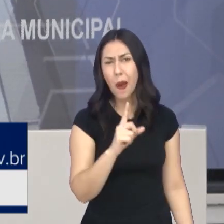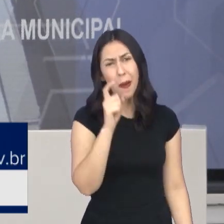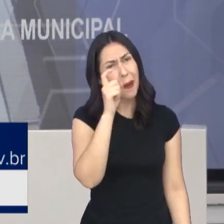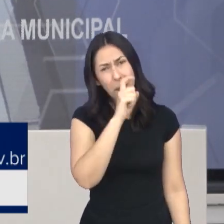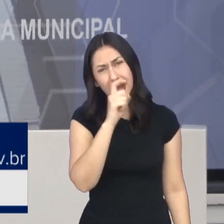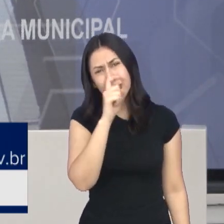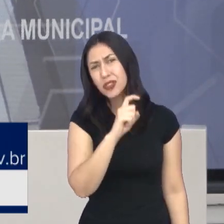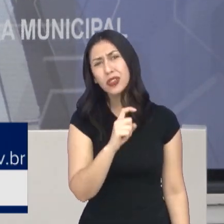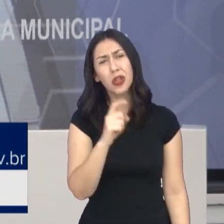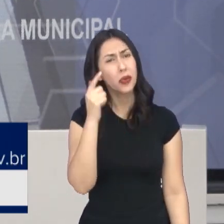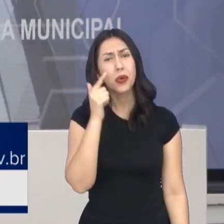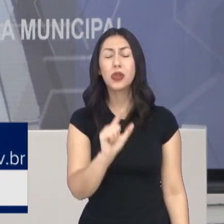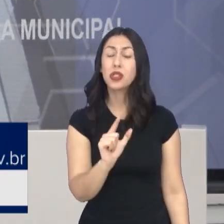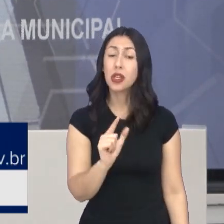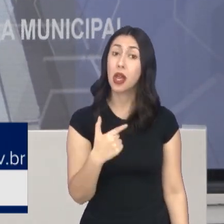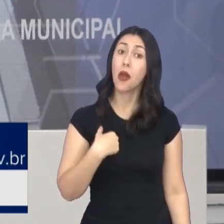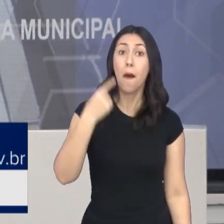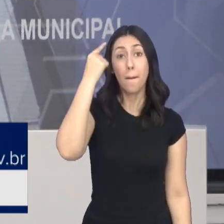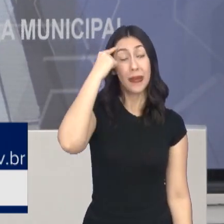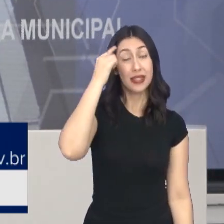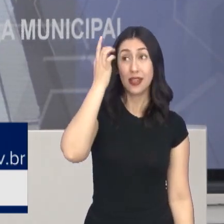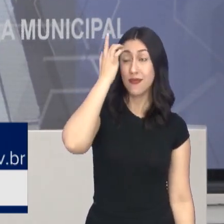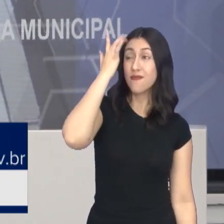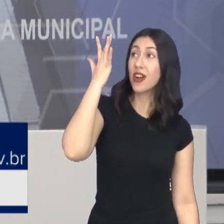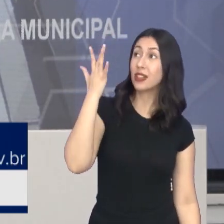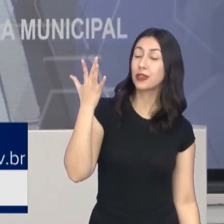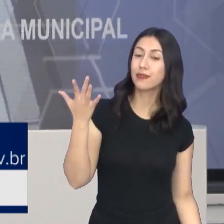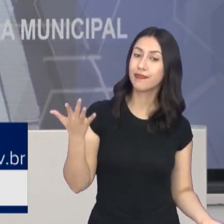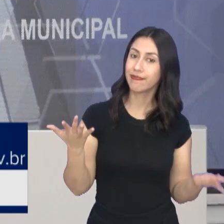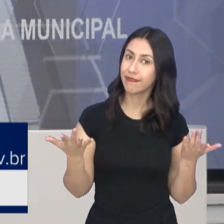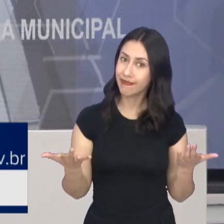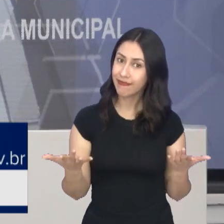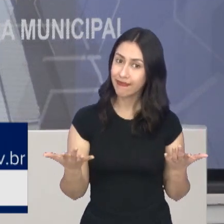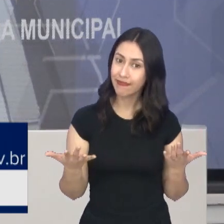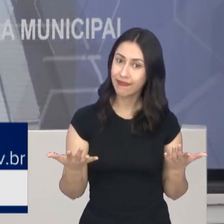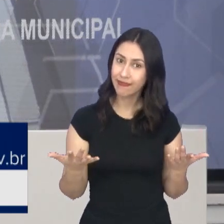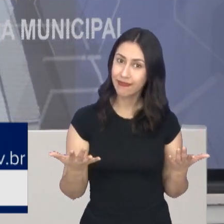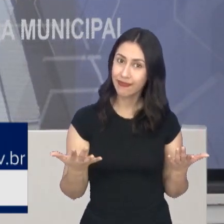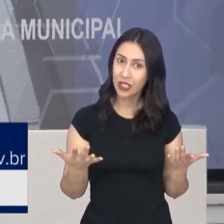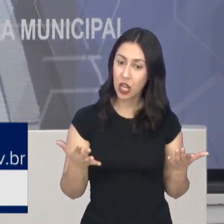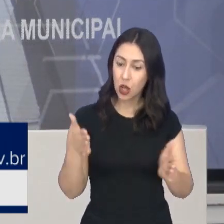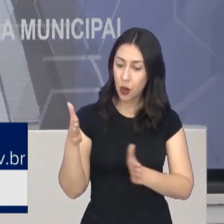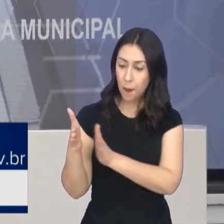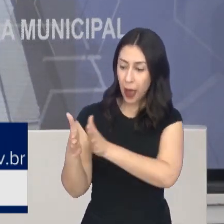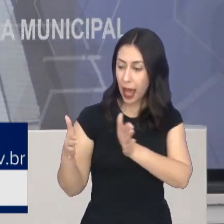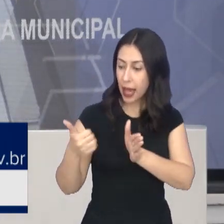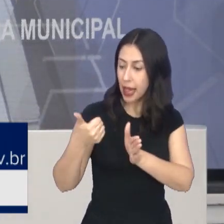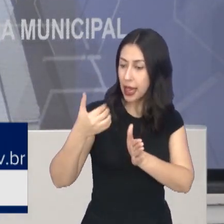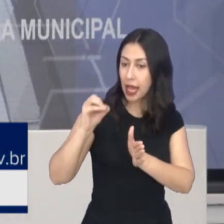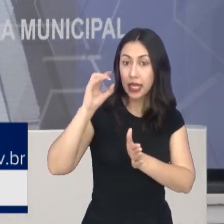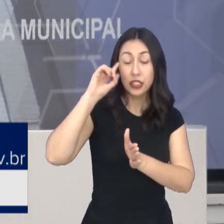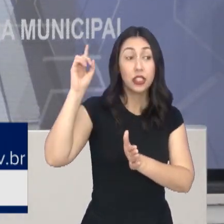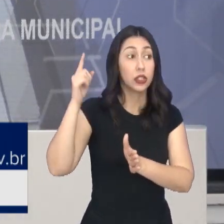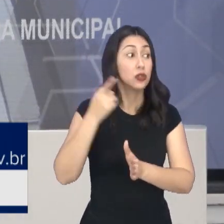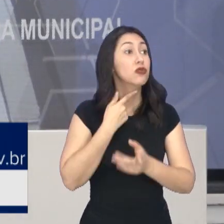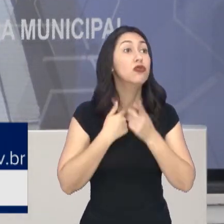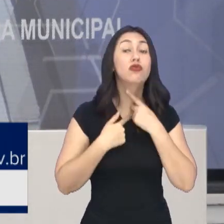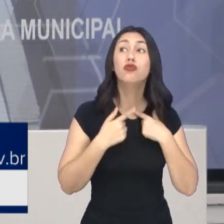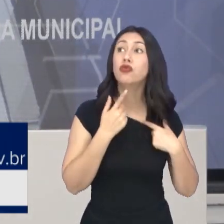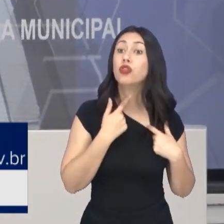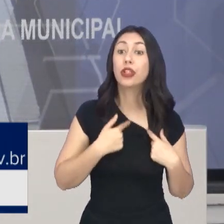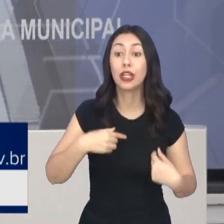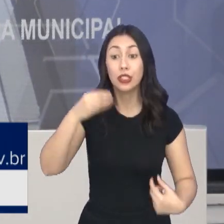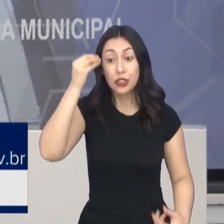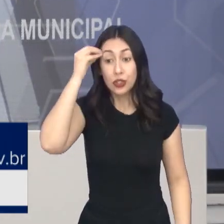que funciona. Eu pensei que era fácil. No décimo dia de trabalho, já queria meter o pé na porta de tudo